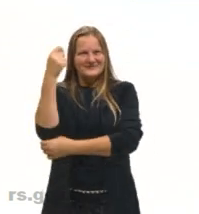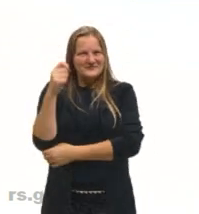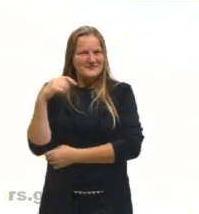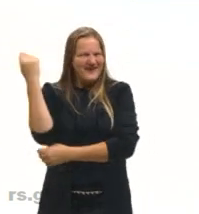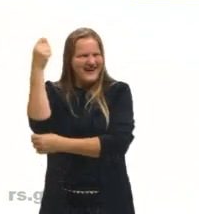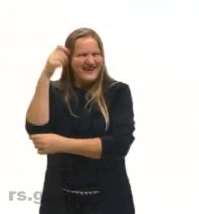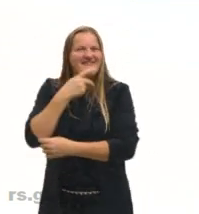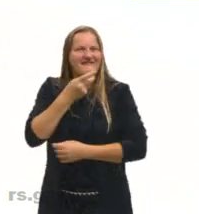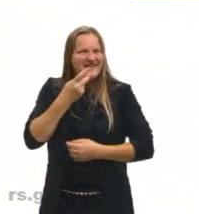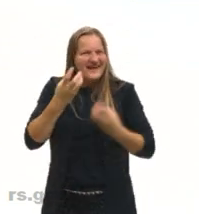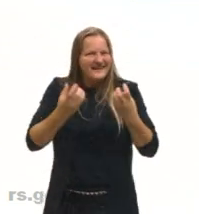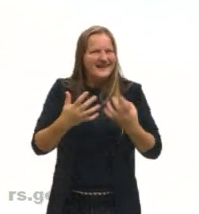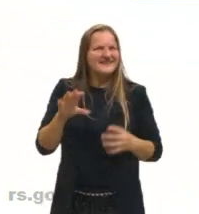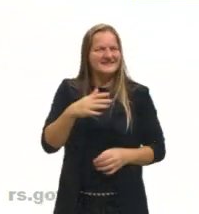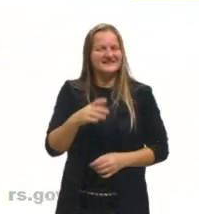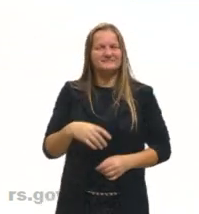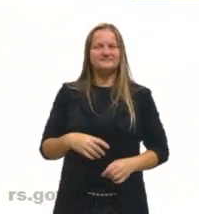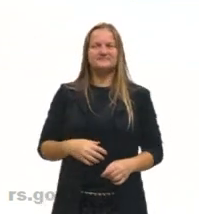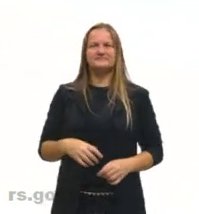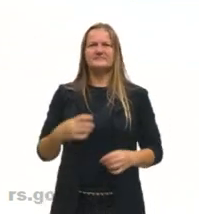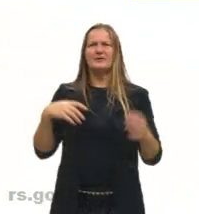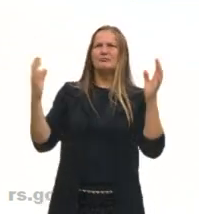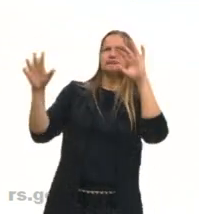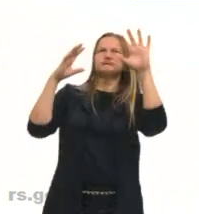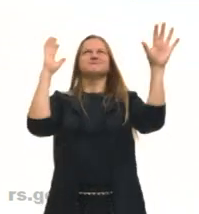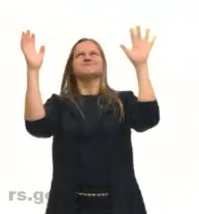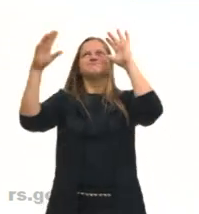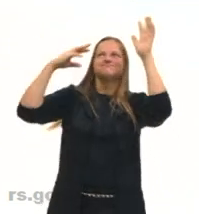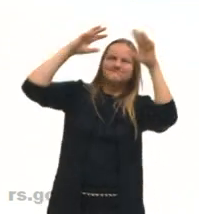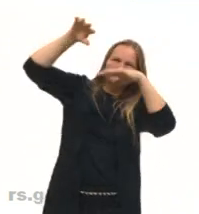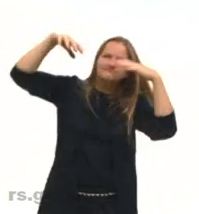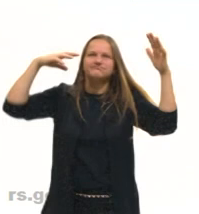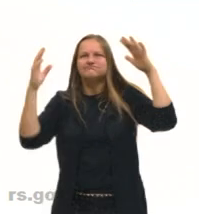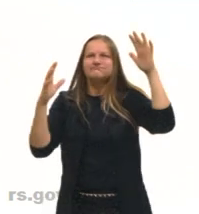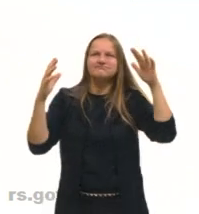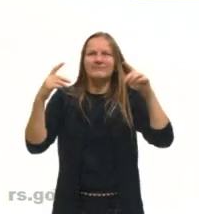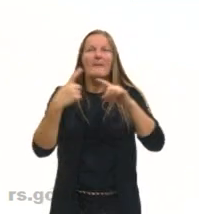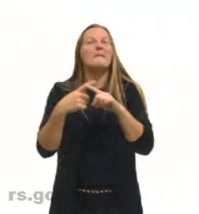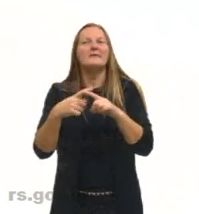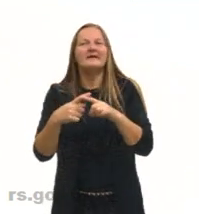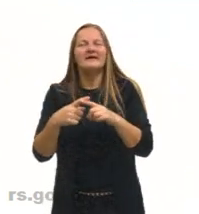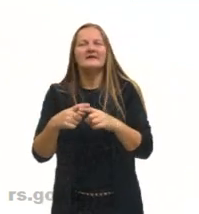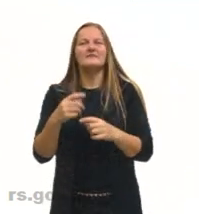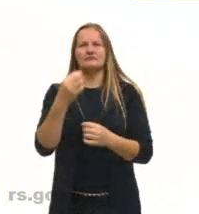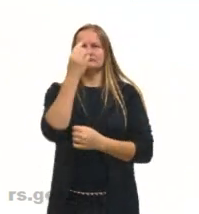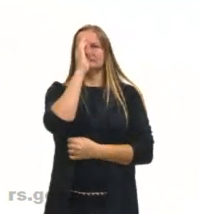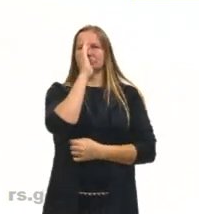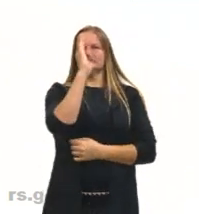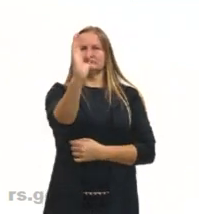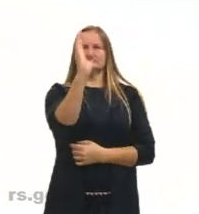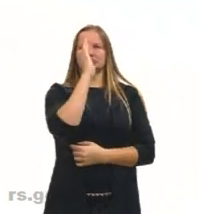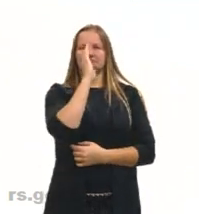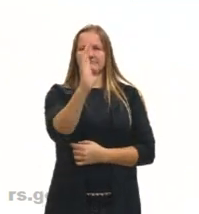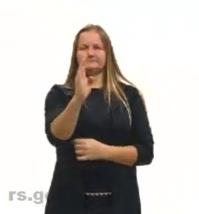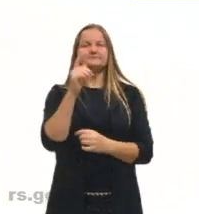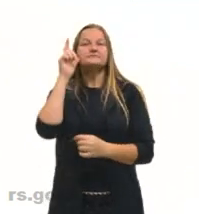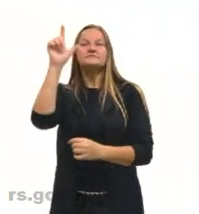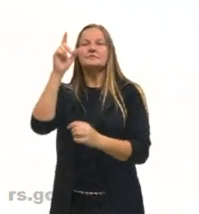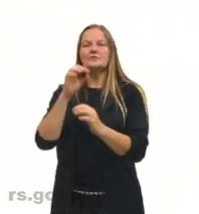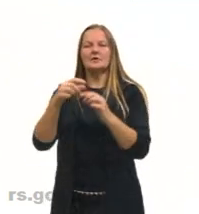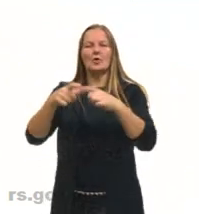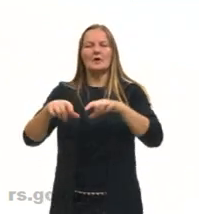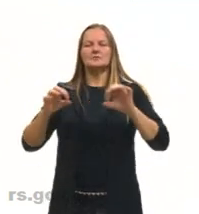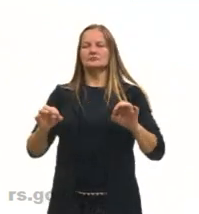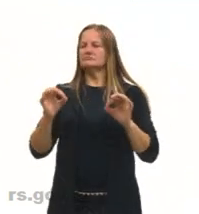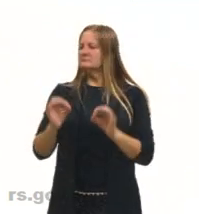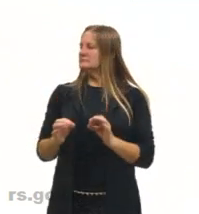pessoa tá um pouco fora do ar ela desnorteou nela perdeu o norte quando eu vou eu tenho Norte eu tô conseguindo me